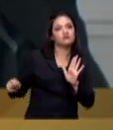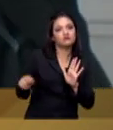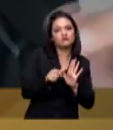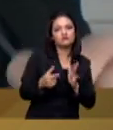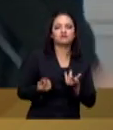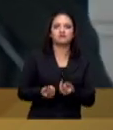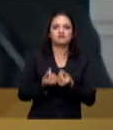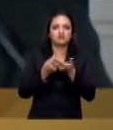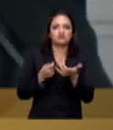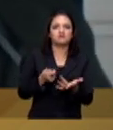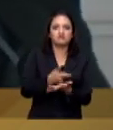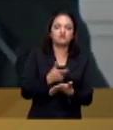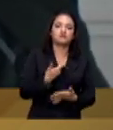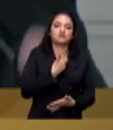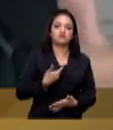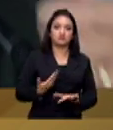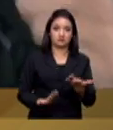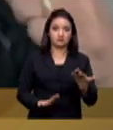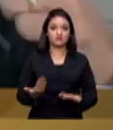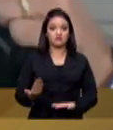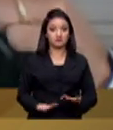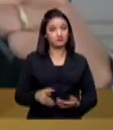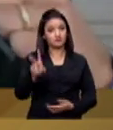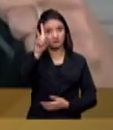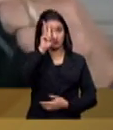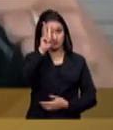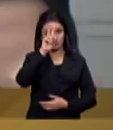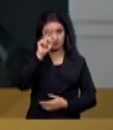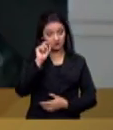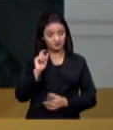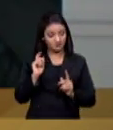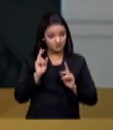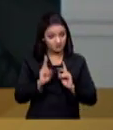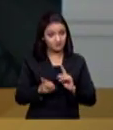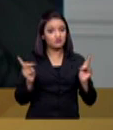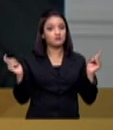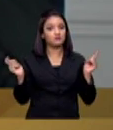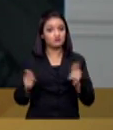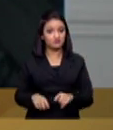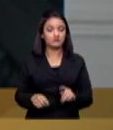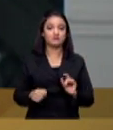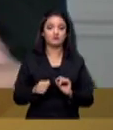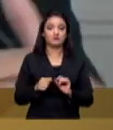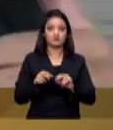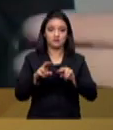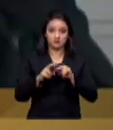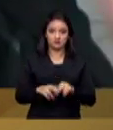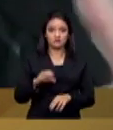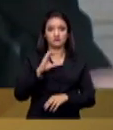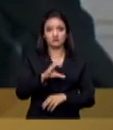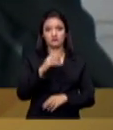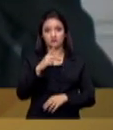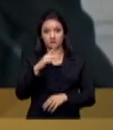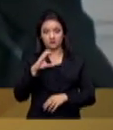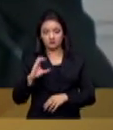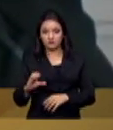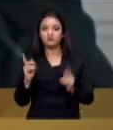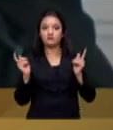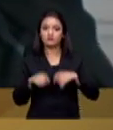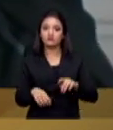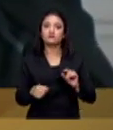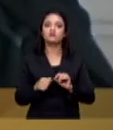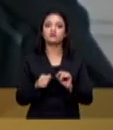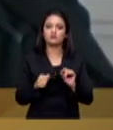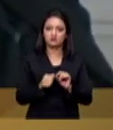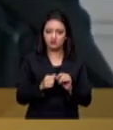natureza. Lembrando que sempre é possível, com base no artigo 300, parágrafo 1º do Código de Processo Civil, se estabelecer uma